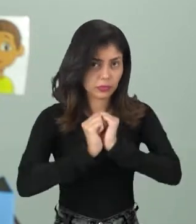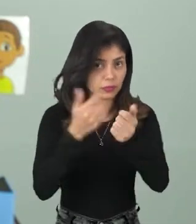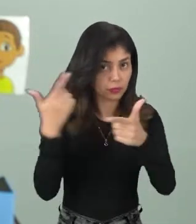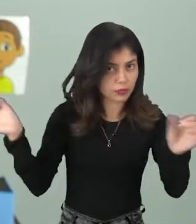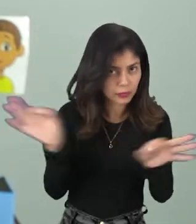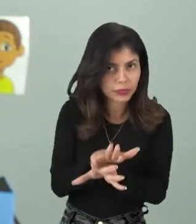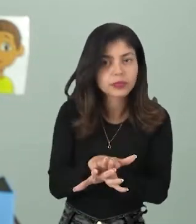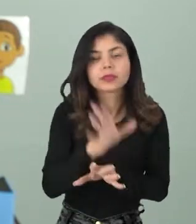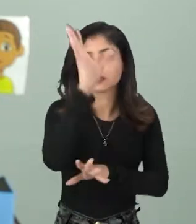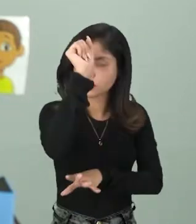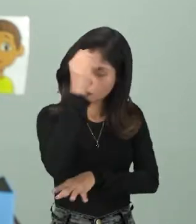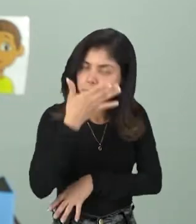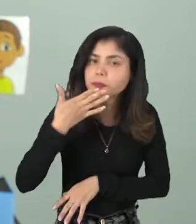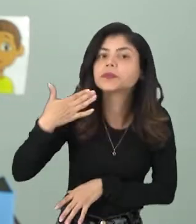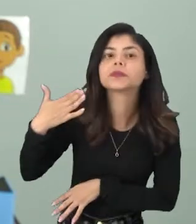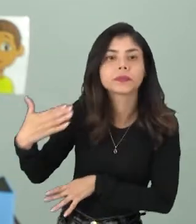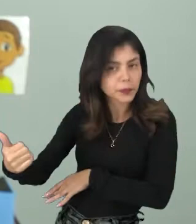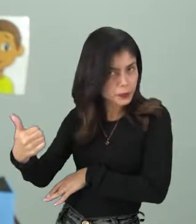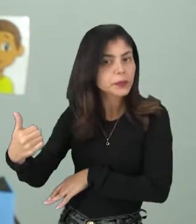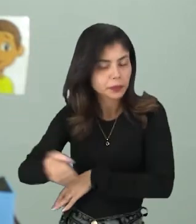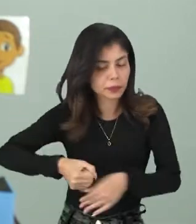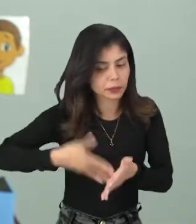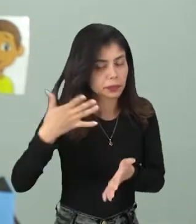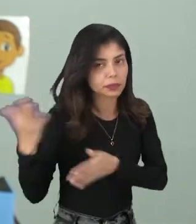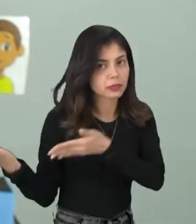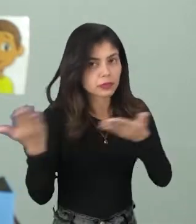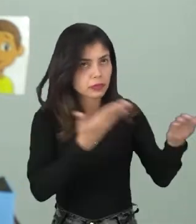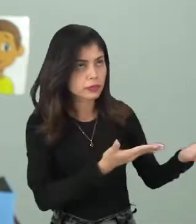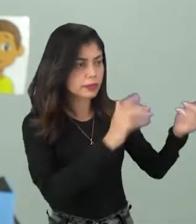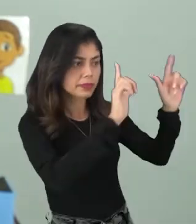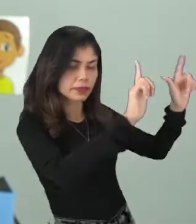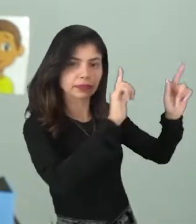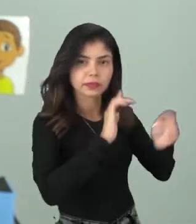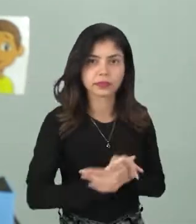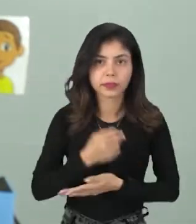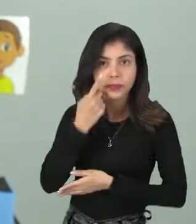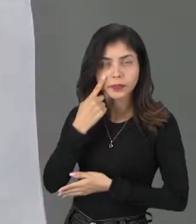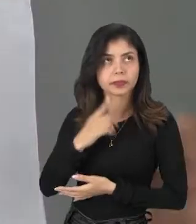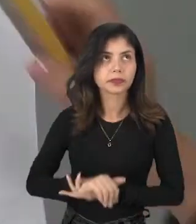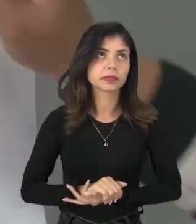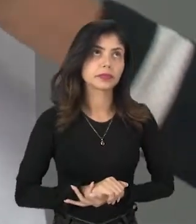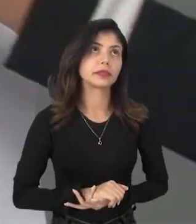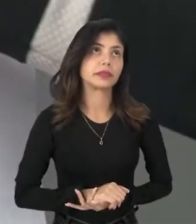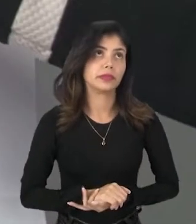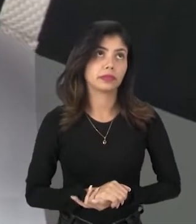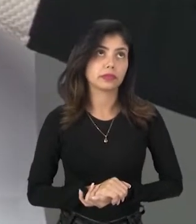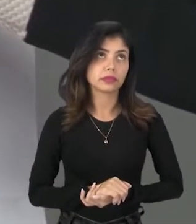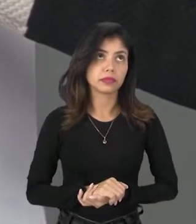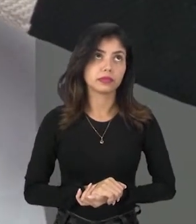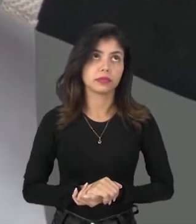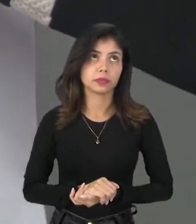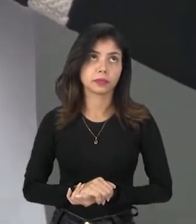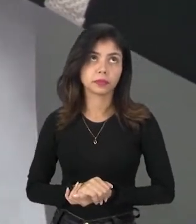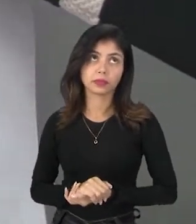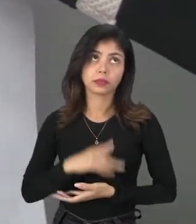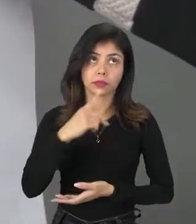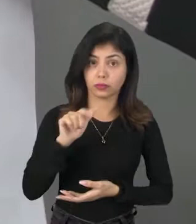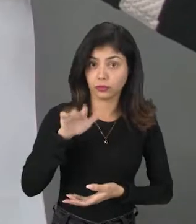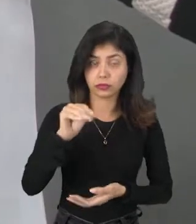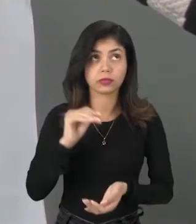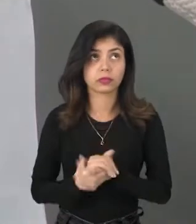está pronto e aprender bastante tá certo vamos no cartaz junto comigo Olhem só São